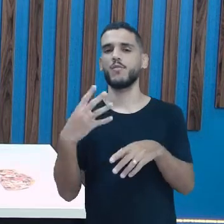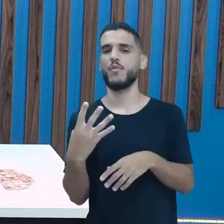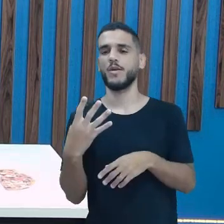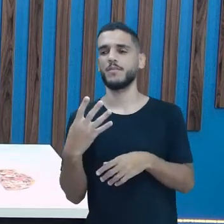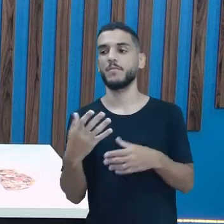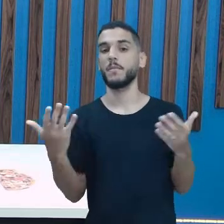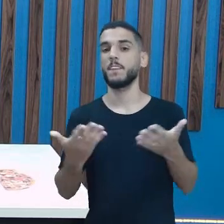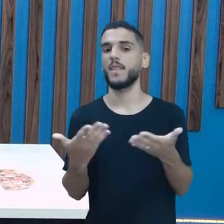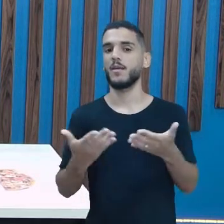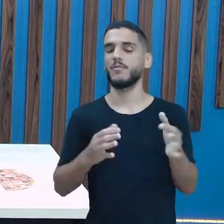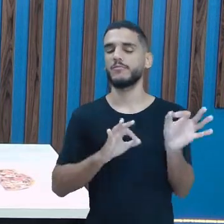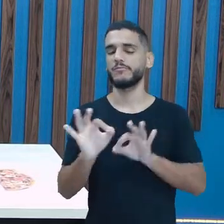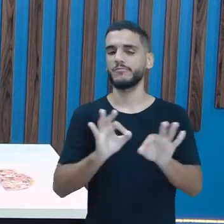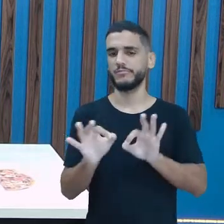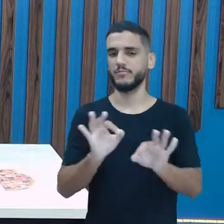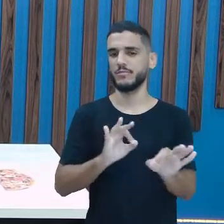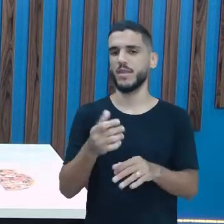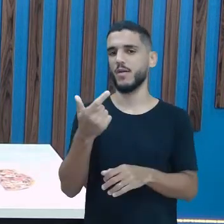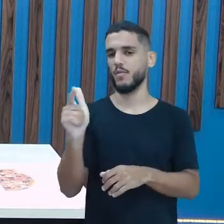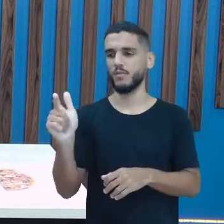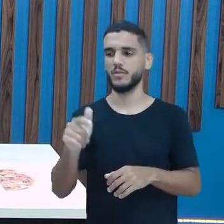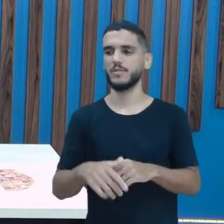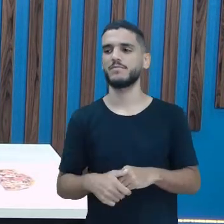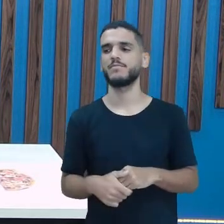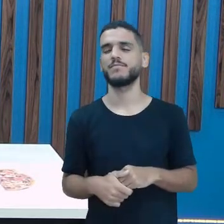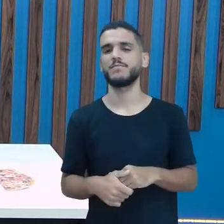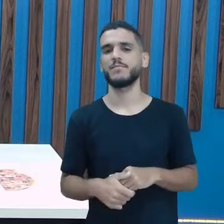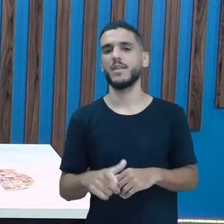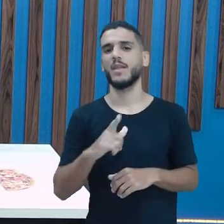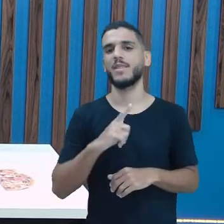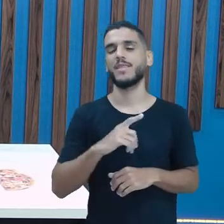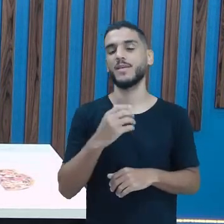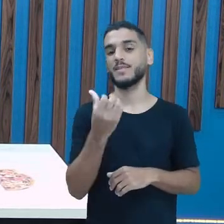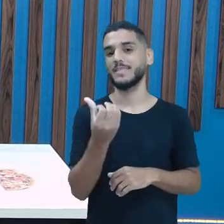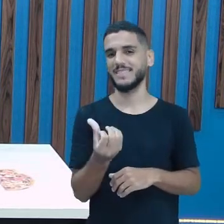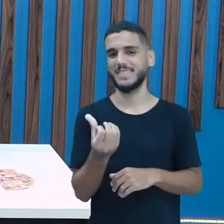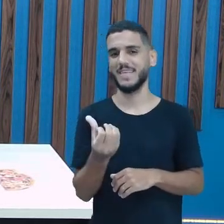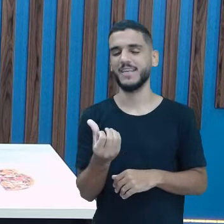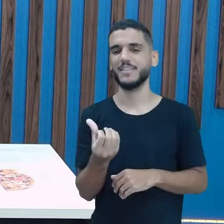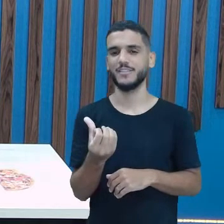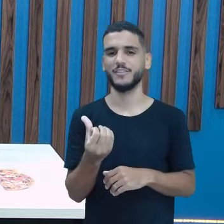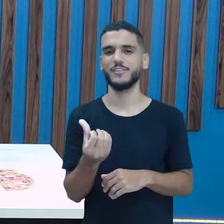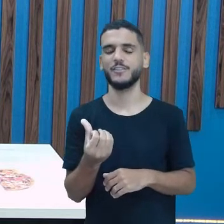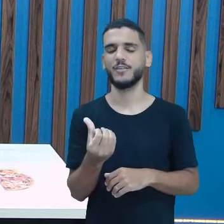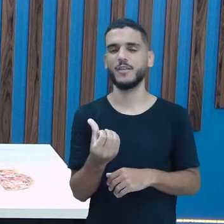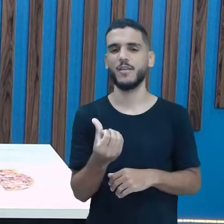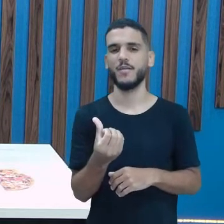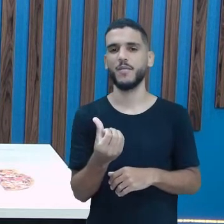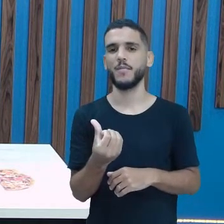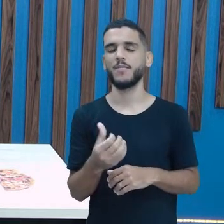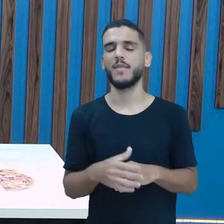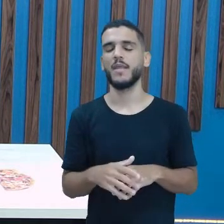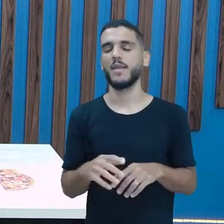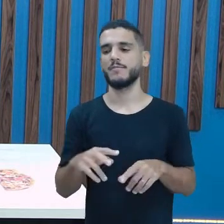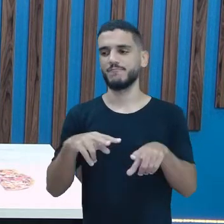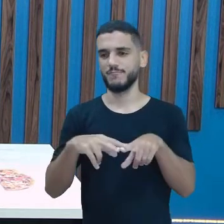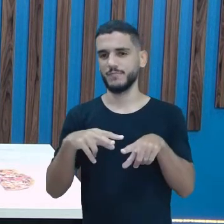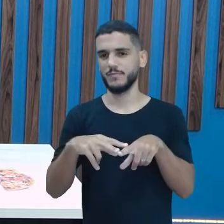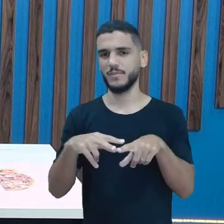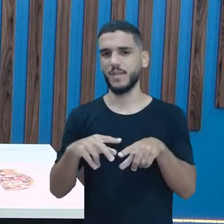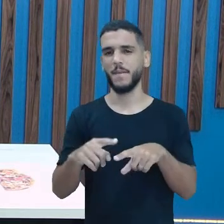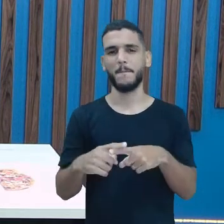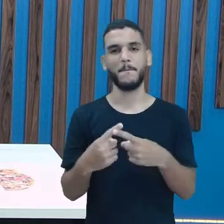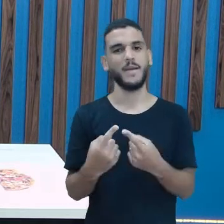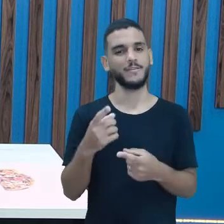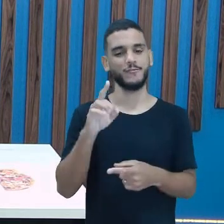divisão dessa outra aqui, ó. Eu tenho 6 fatias, mas dessa daqui só vou dar 2. Ela me pediu